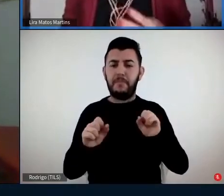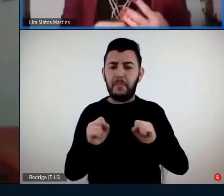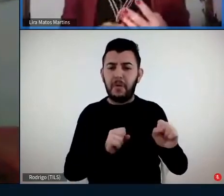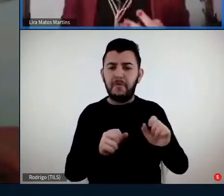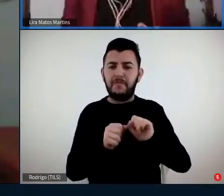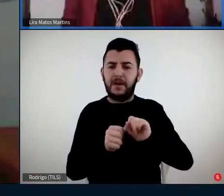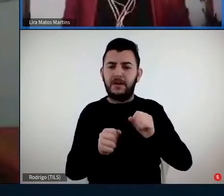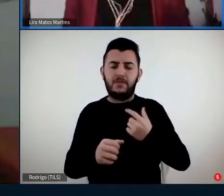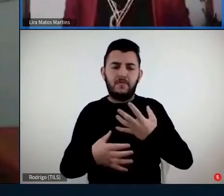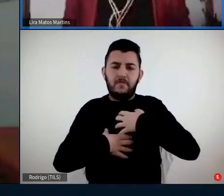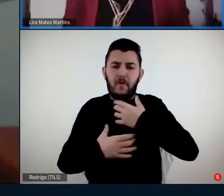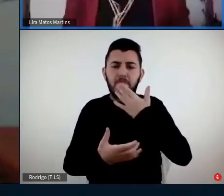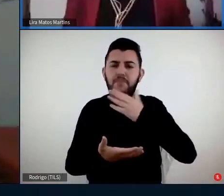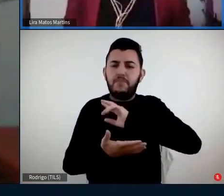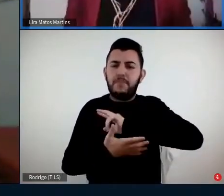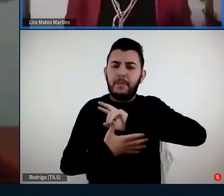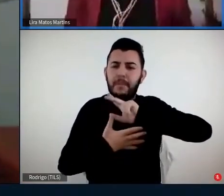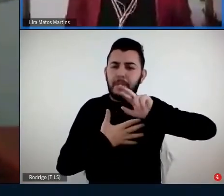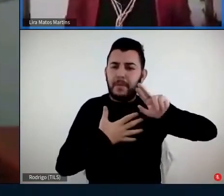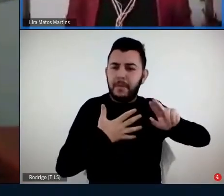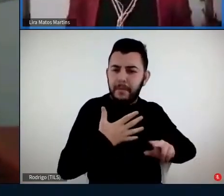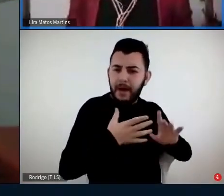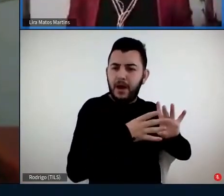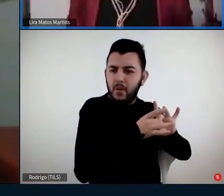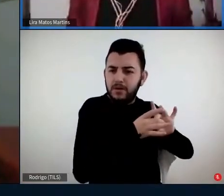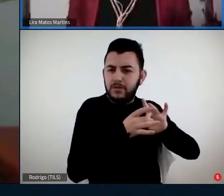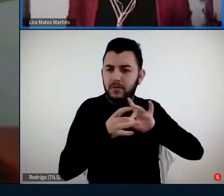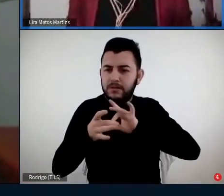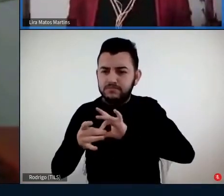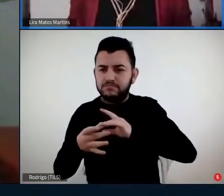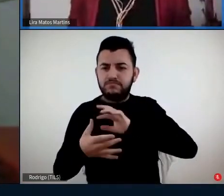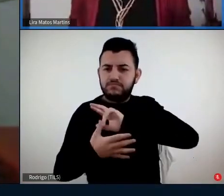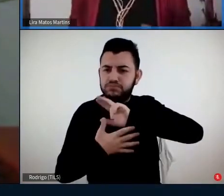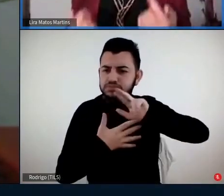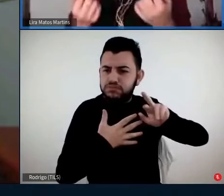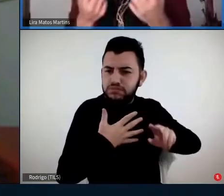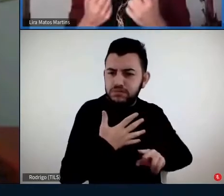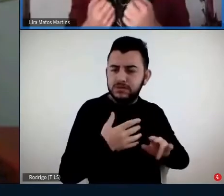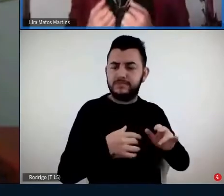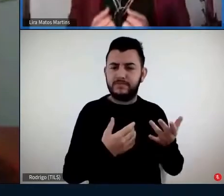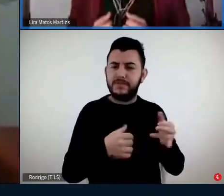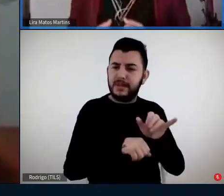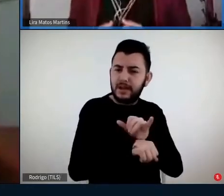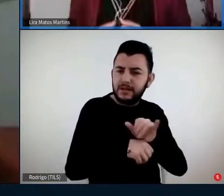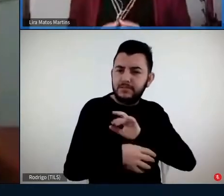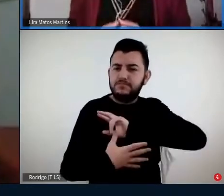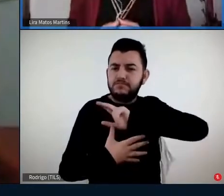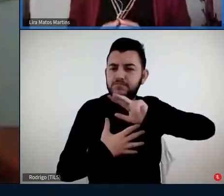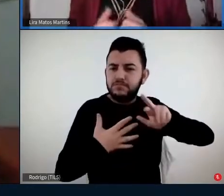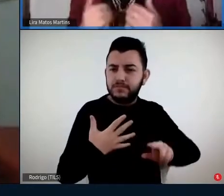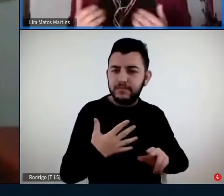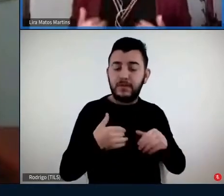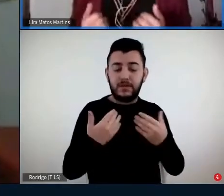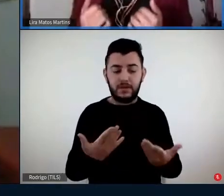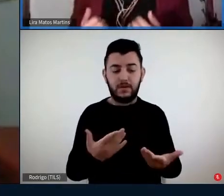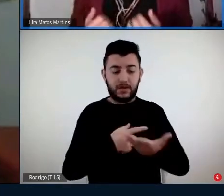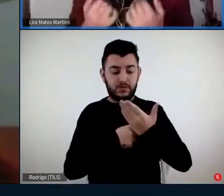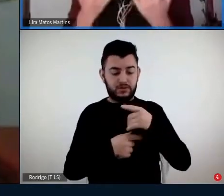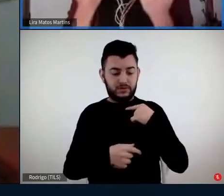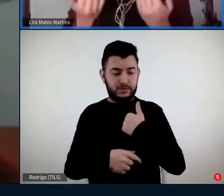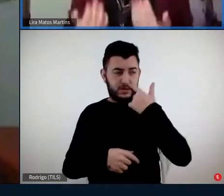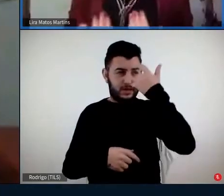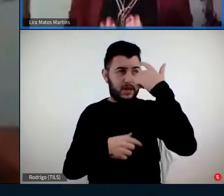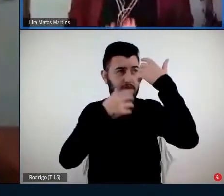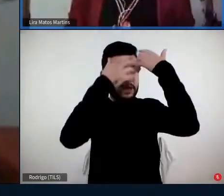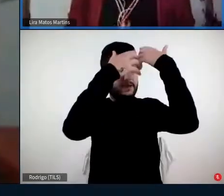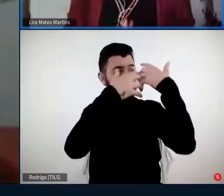diferentes, que aquilo pode ser contextualizado de formas diferentes. Então, é uma forma de você refletir sobre a sua própria prática, de